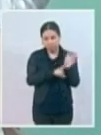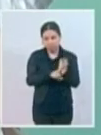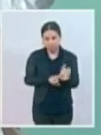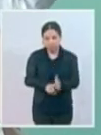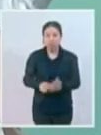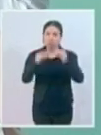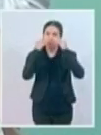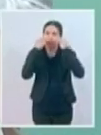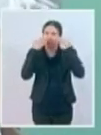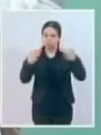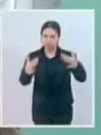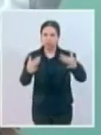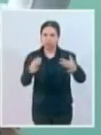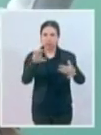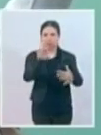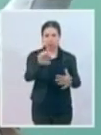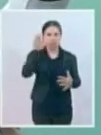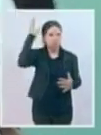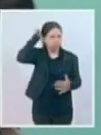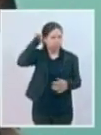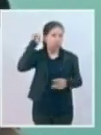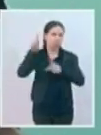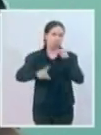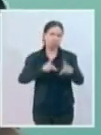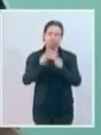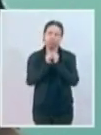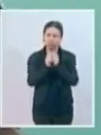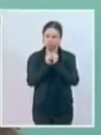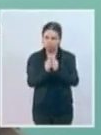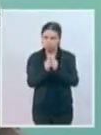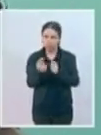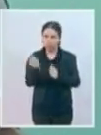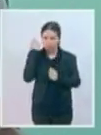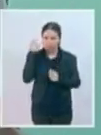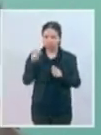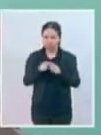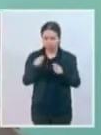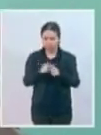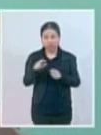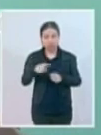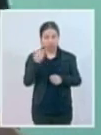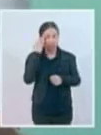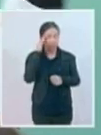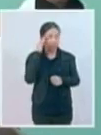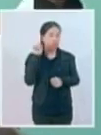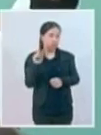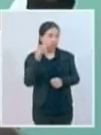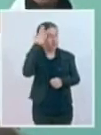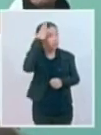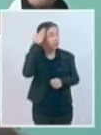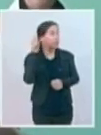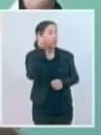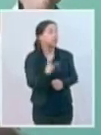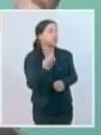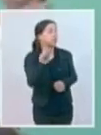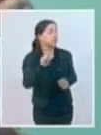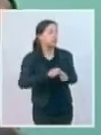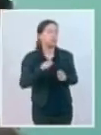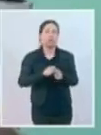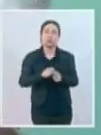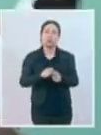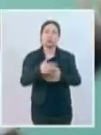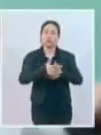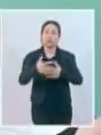audiência aqui do Elismar, né, juntamente com a população de Uberlândia, nós entendemos, precisamos saber quem faz esses exames